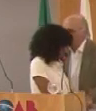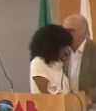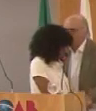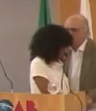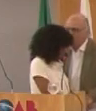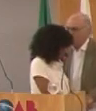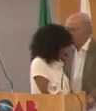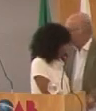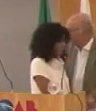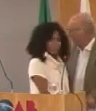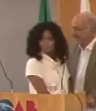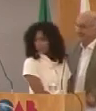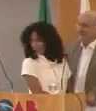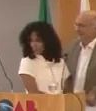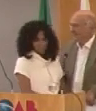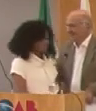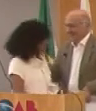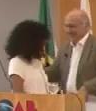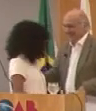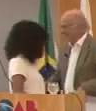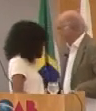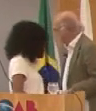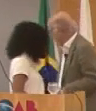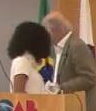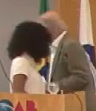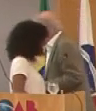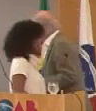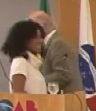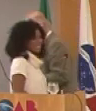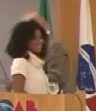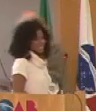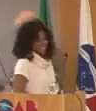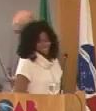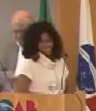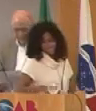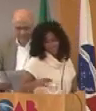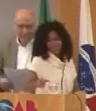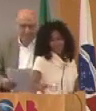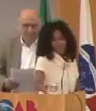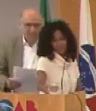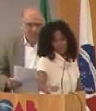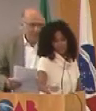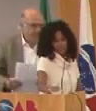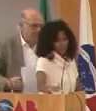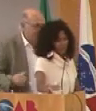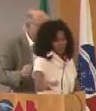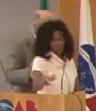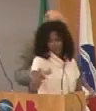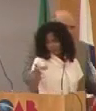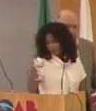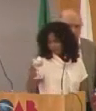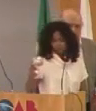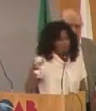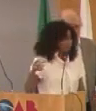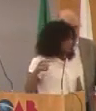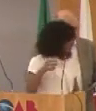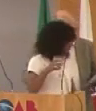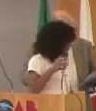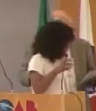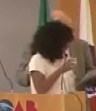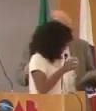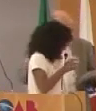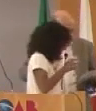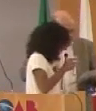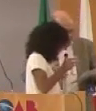conjunto de populações excluídas e em situação de grave vulnerabilidade. Falo isso e quero ir direto